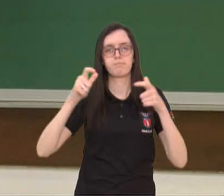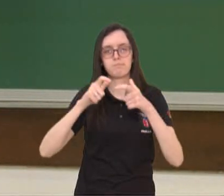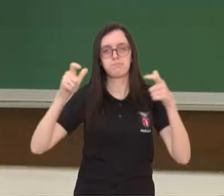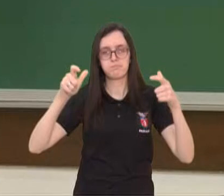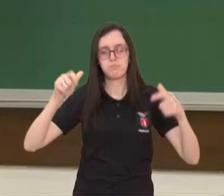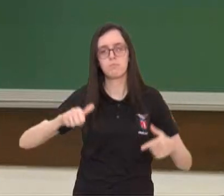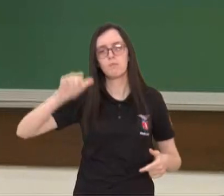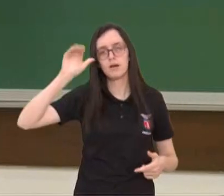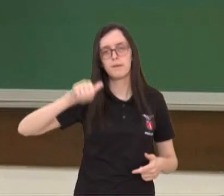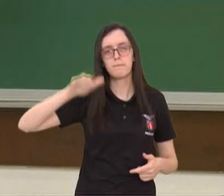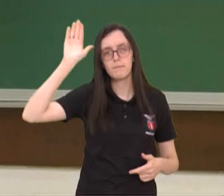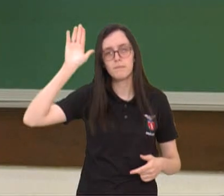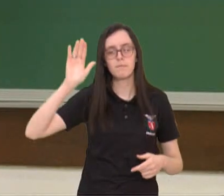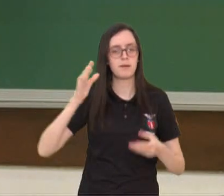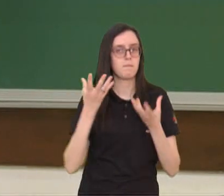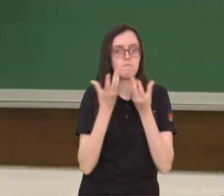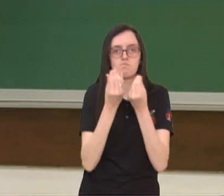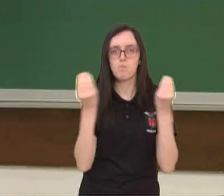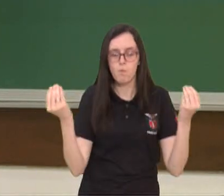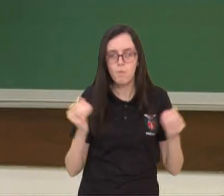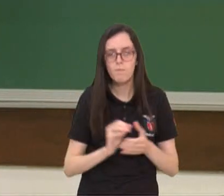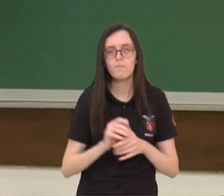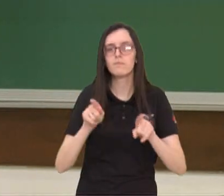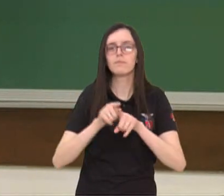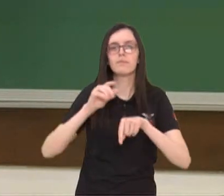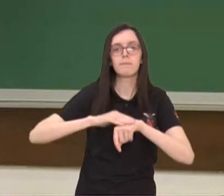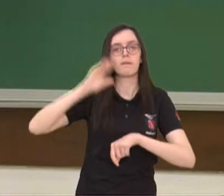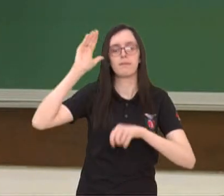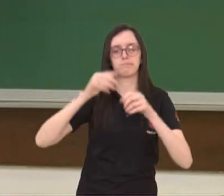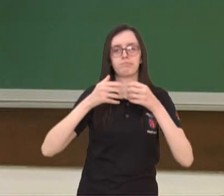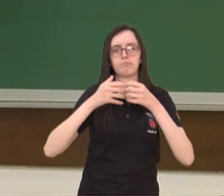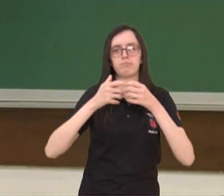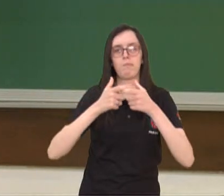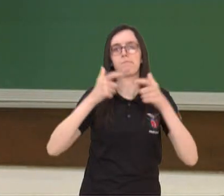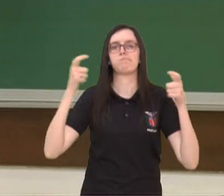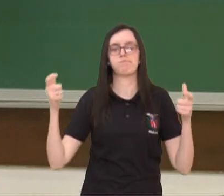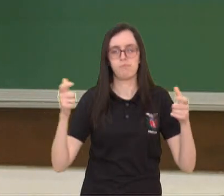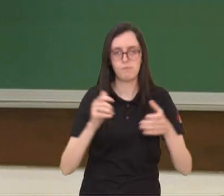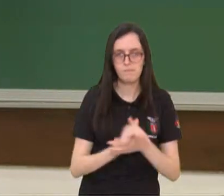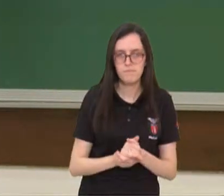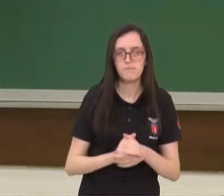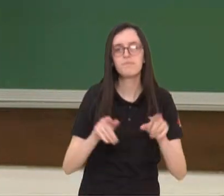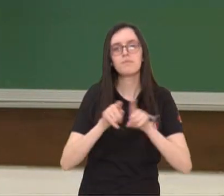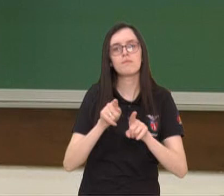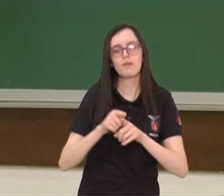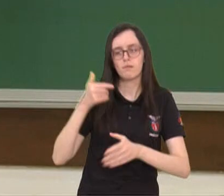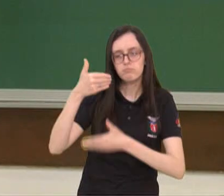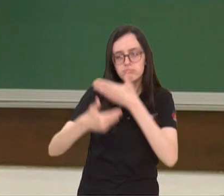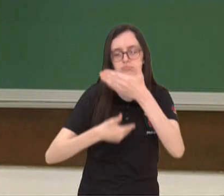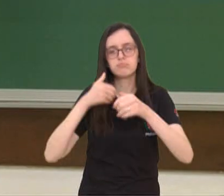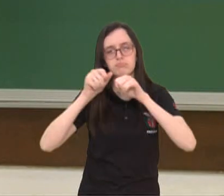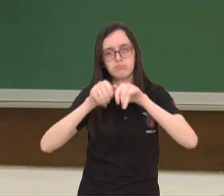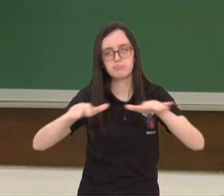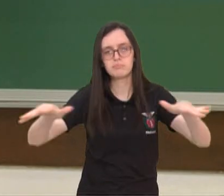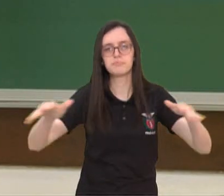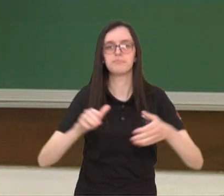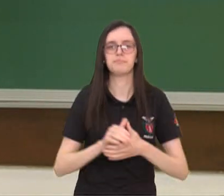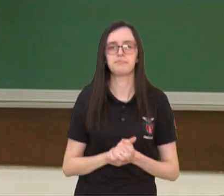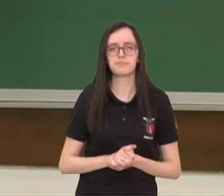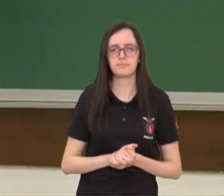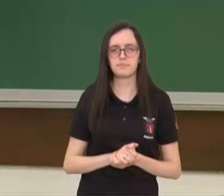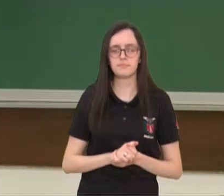aumentando o seu leque, cada vez mais se ampliando e desenvolvendo o seu crescimento em si.